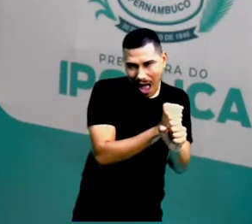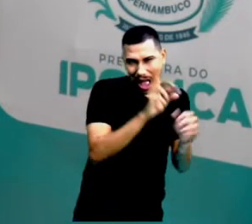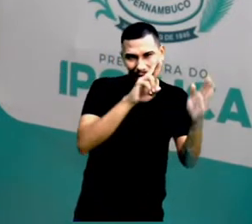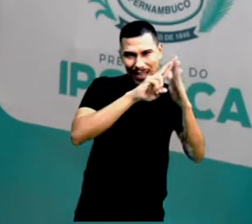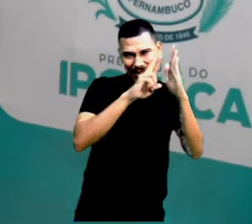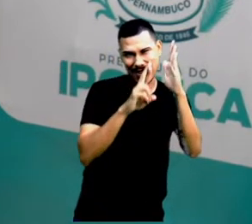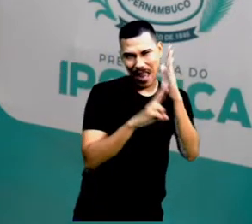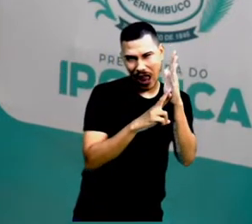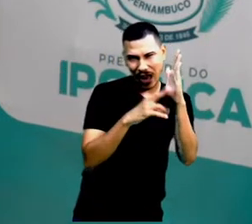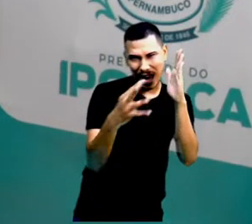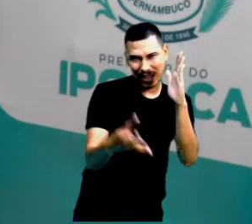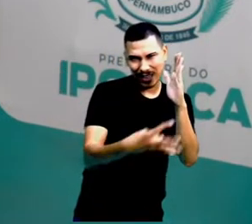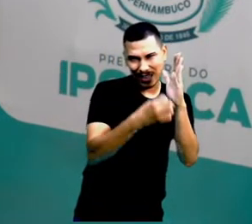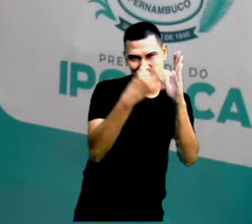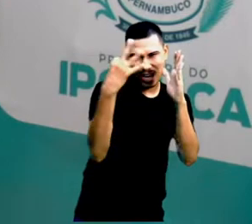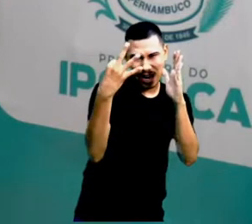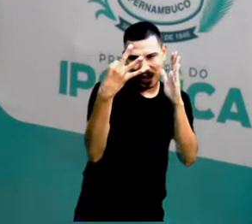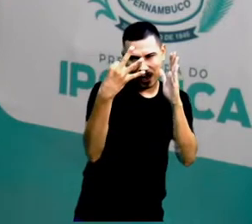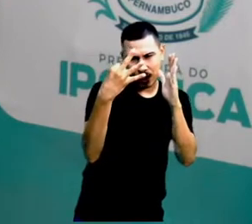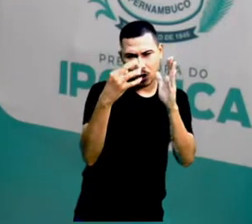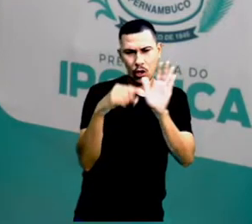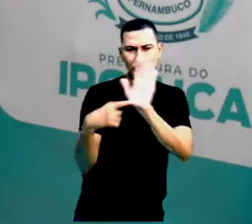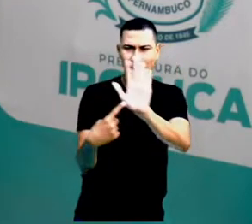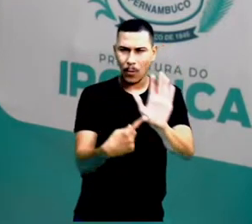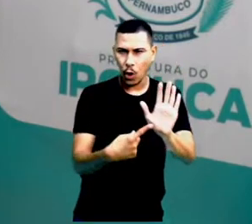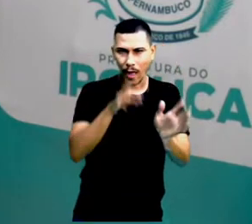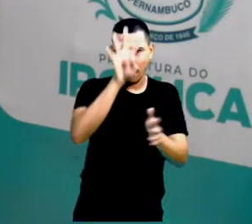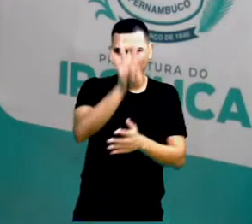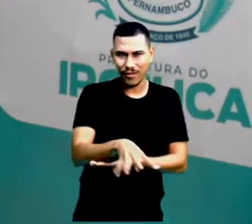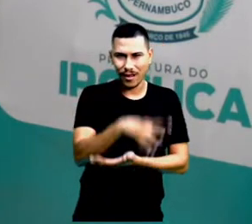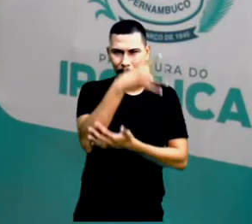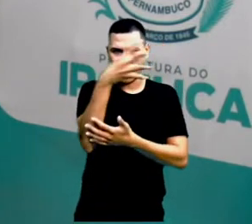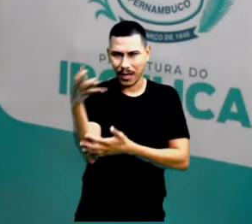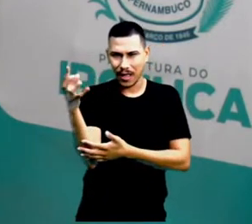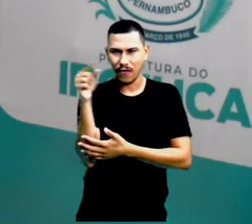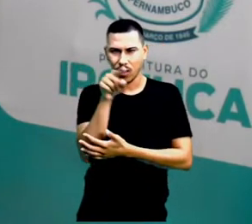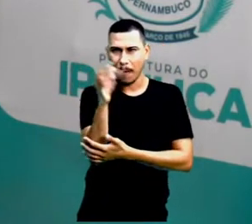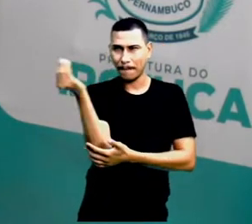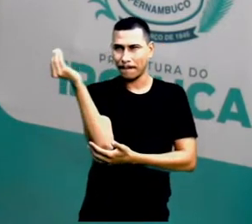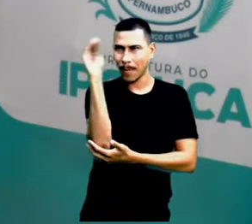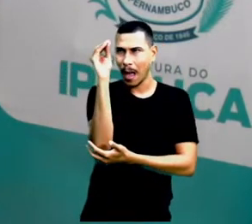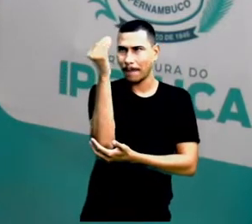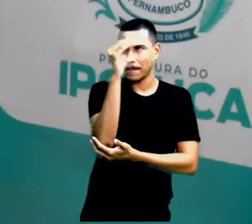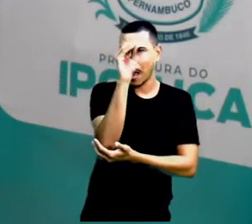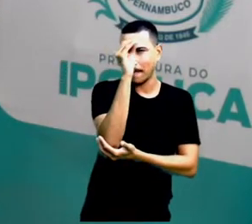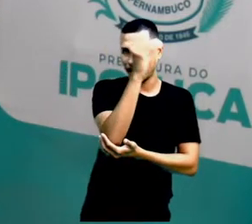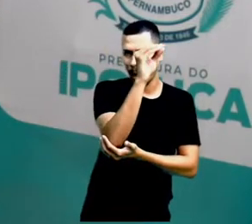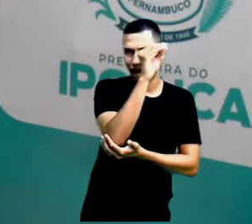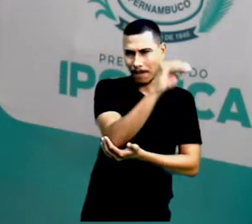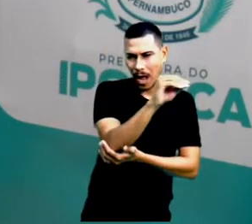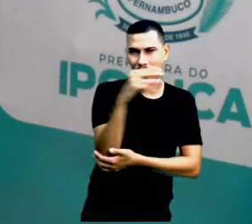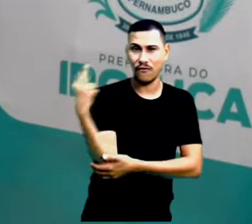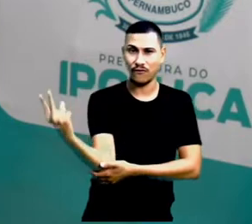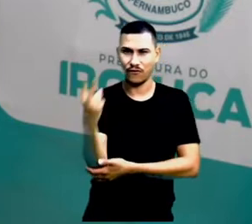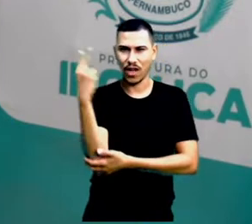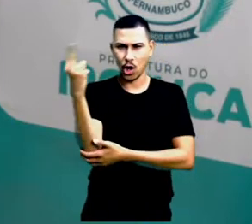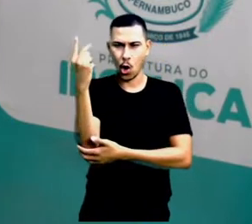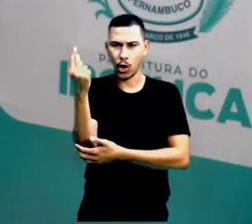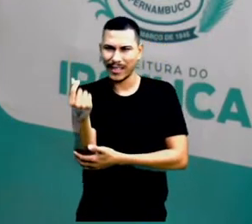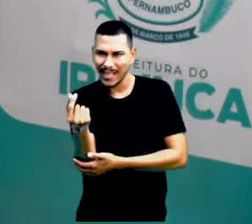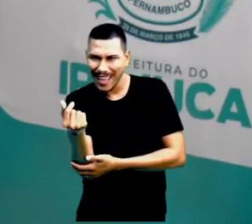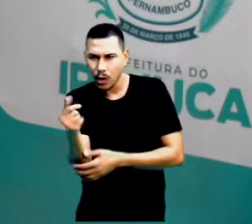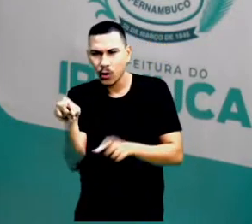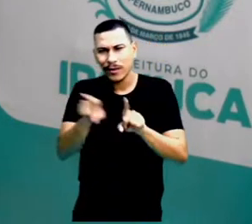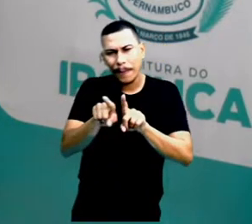Para facilitar, vou colocar aqui uma tabelinha onde você vai colocar o valor em dinheiro real e aqui